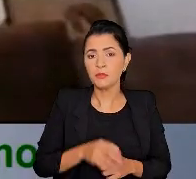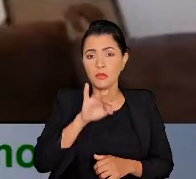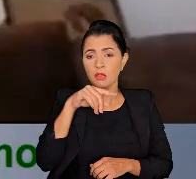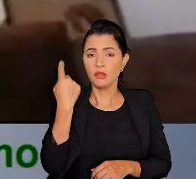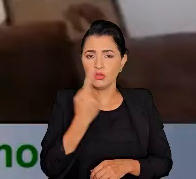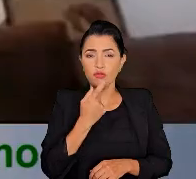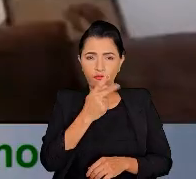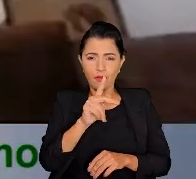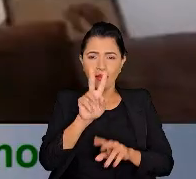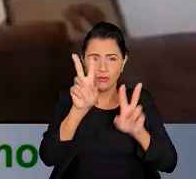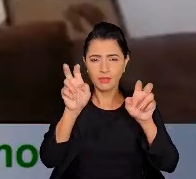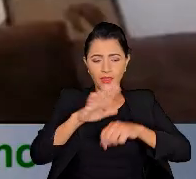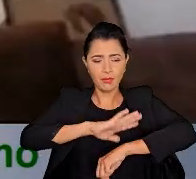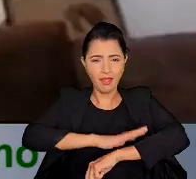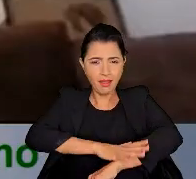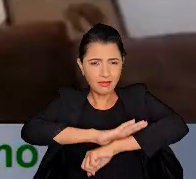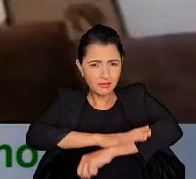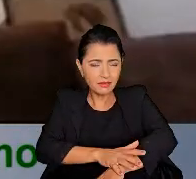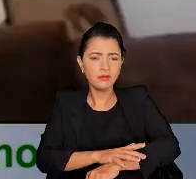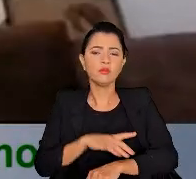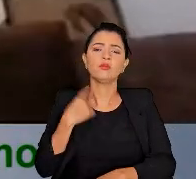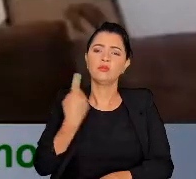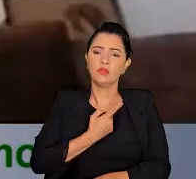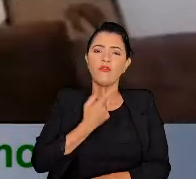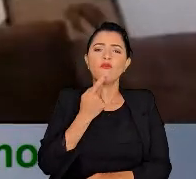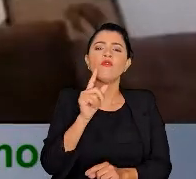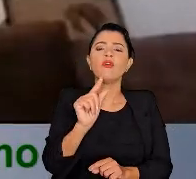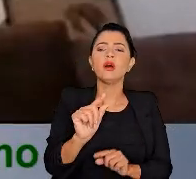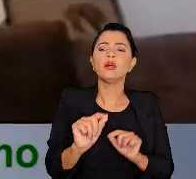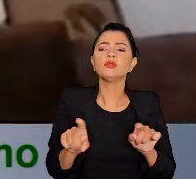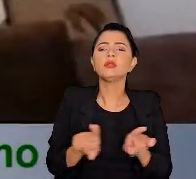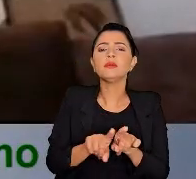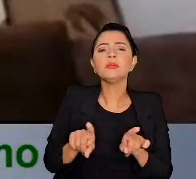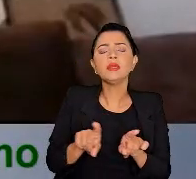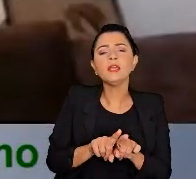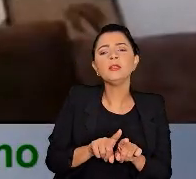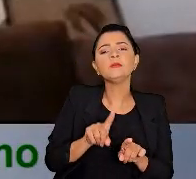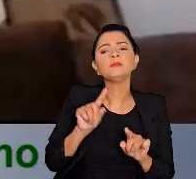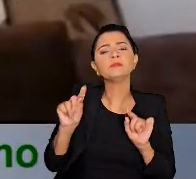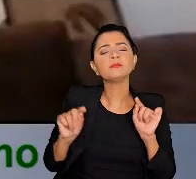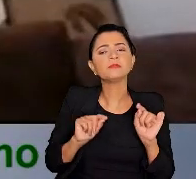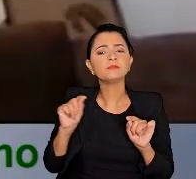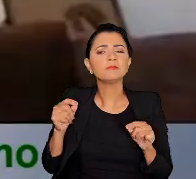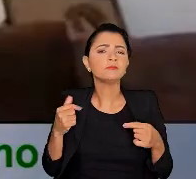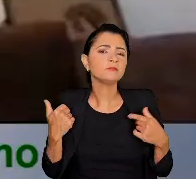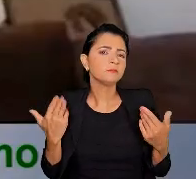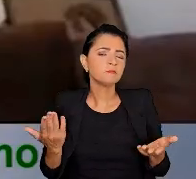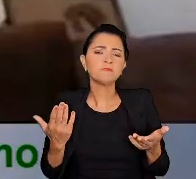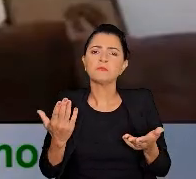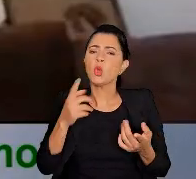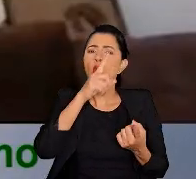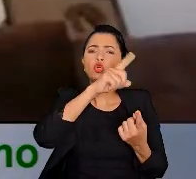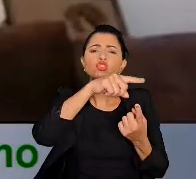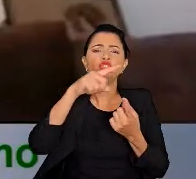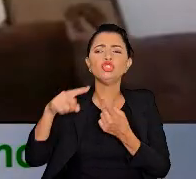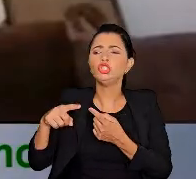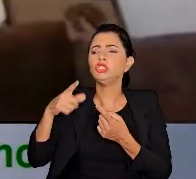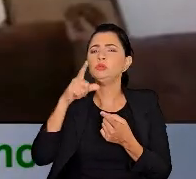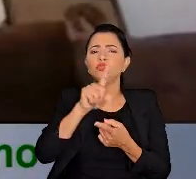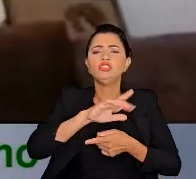de racismo, eu acho que nós estamos falando um pouco também de todo tipo de